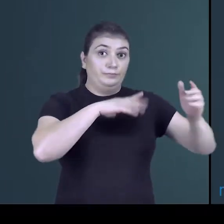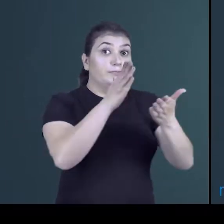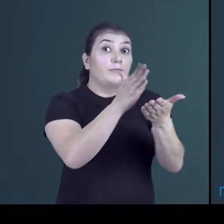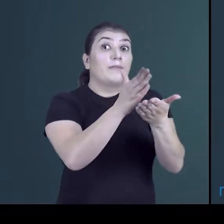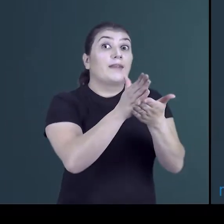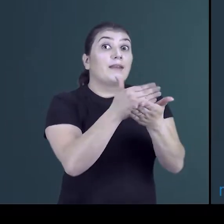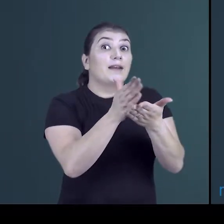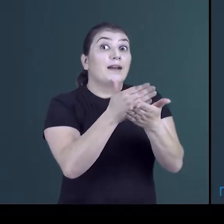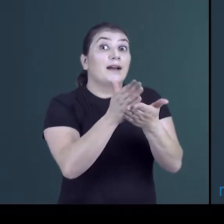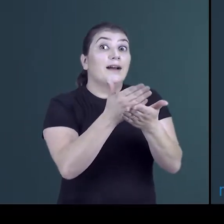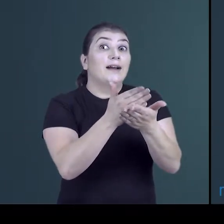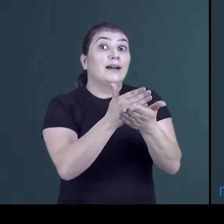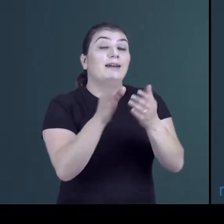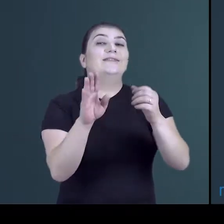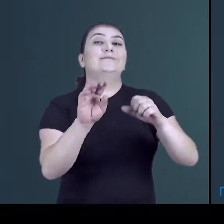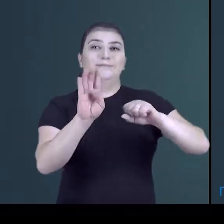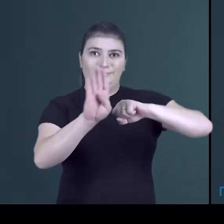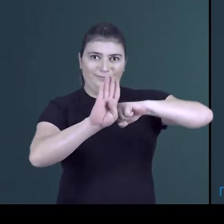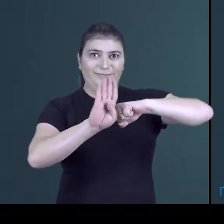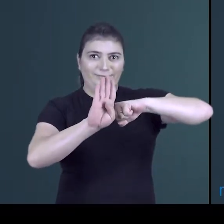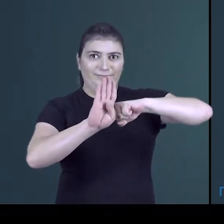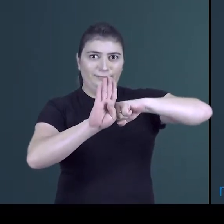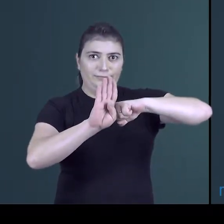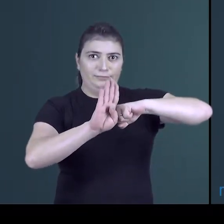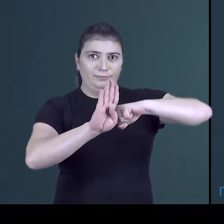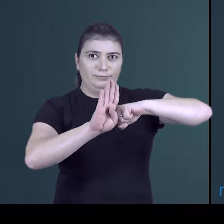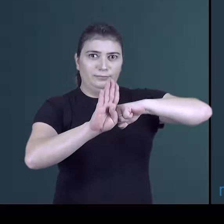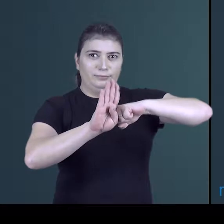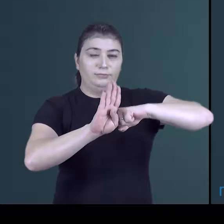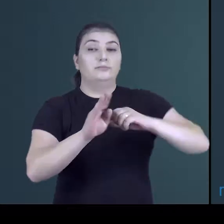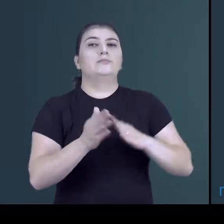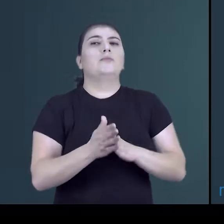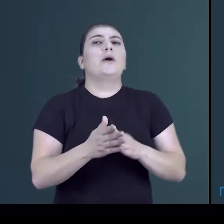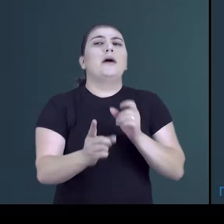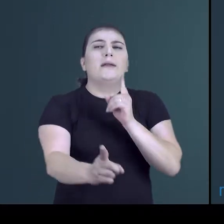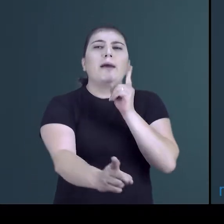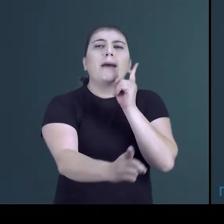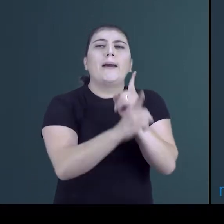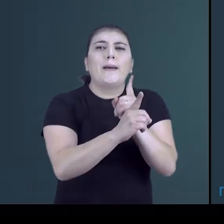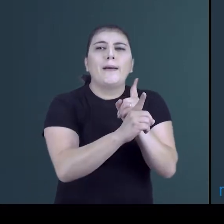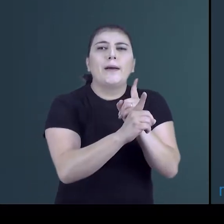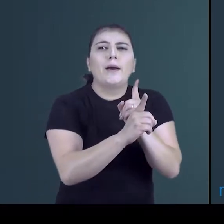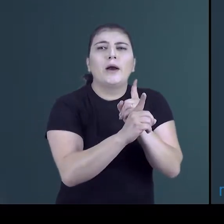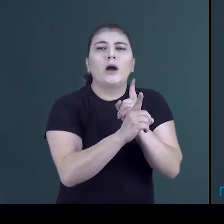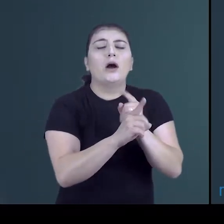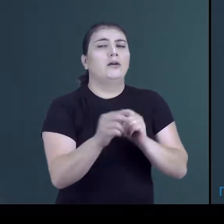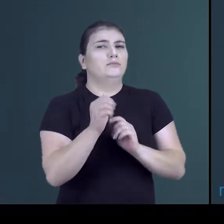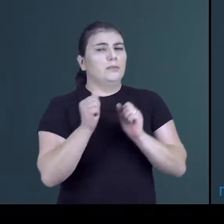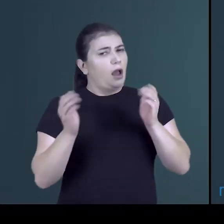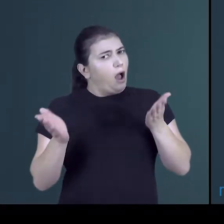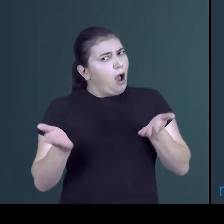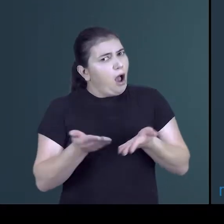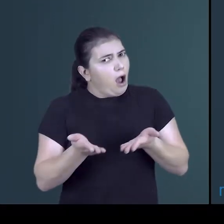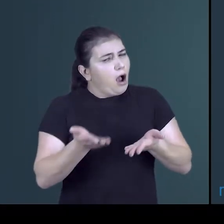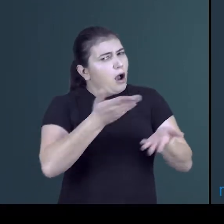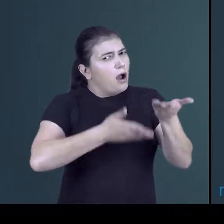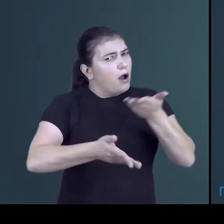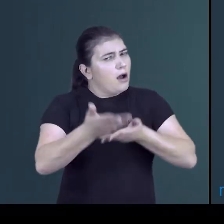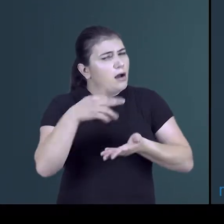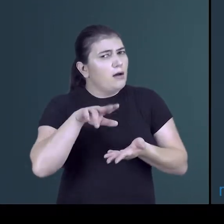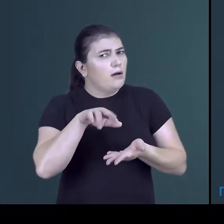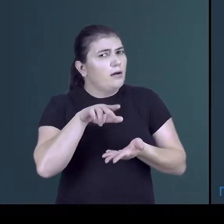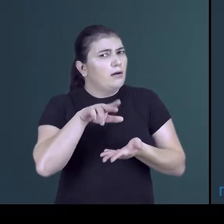temos cadernos como nosso substantivo. Então, e após encontrá-lo, tenho apenas que olhar essa